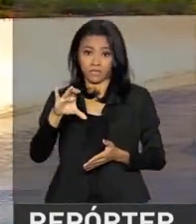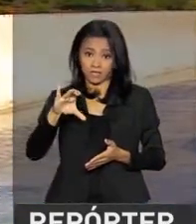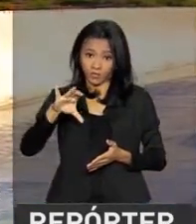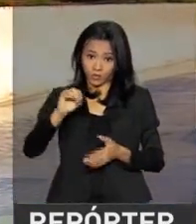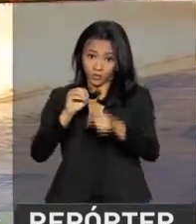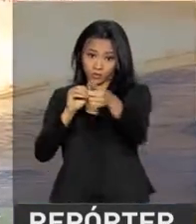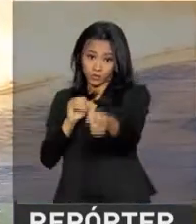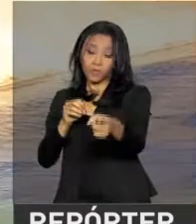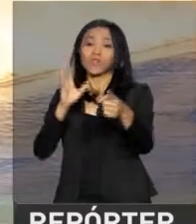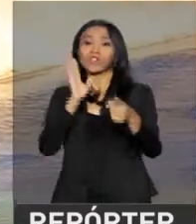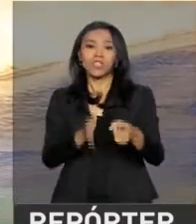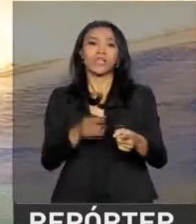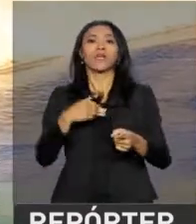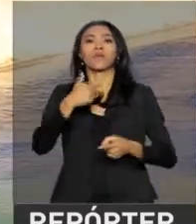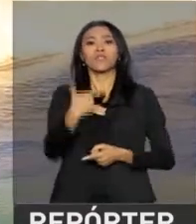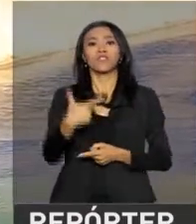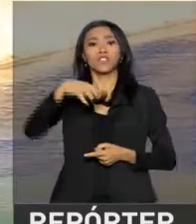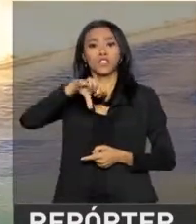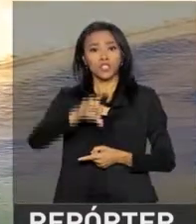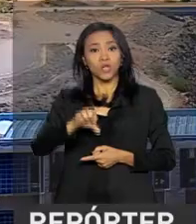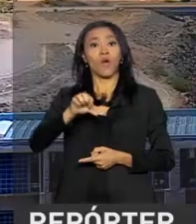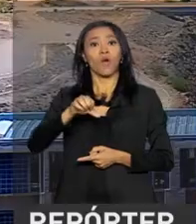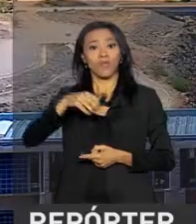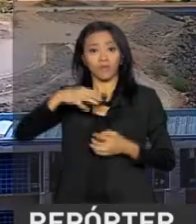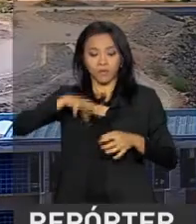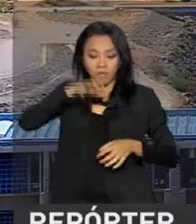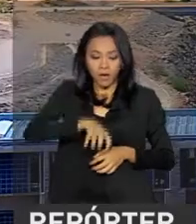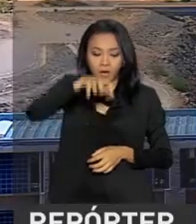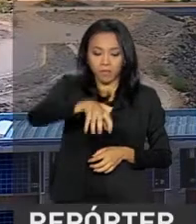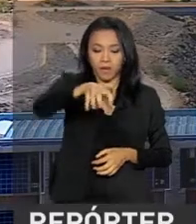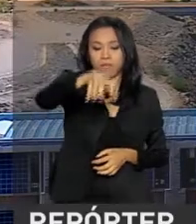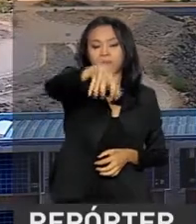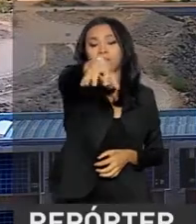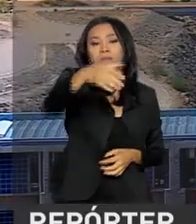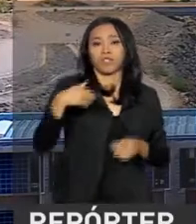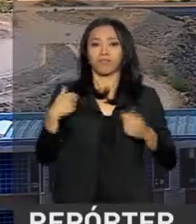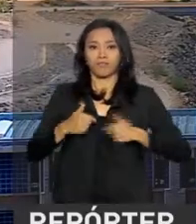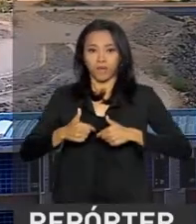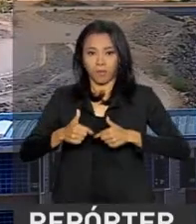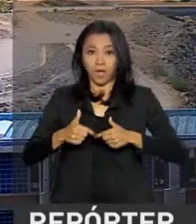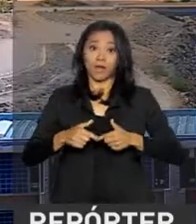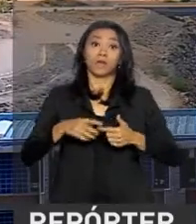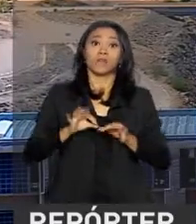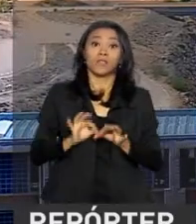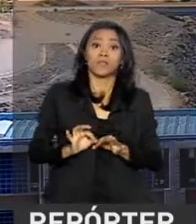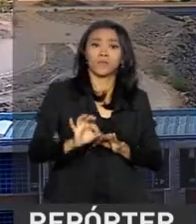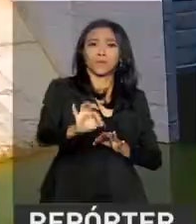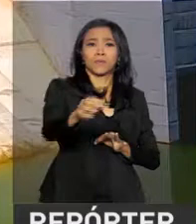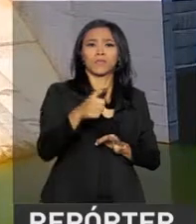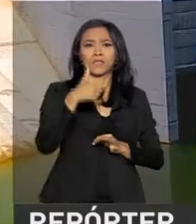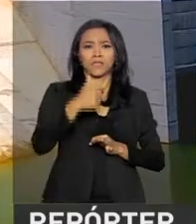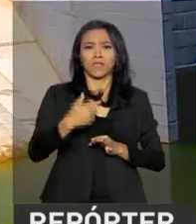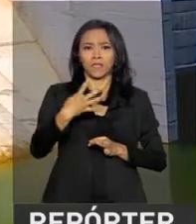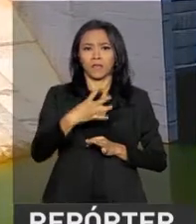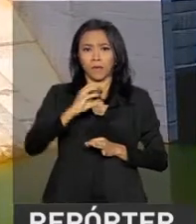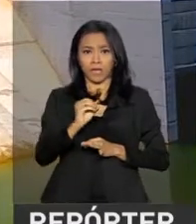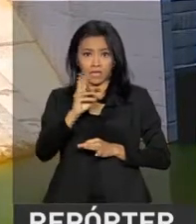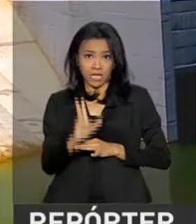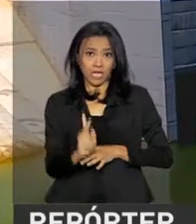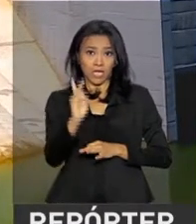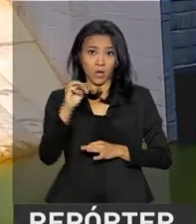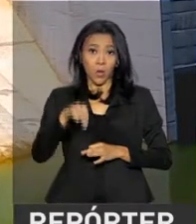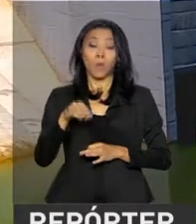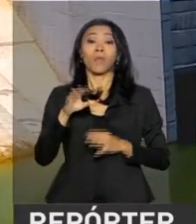com 27 frentes de trabalho ao longo de 140 quilômetros são 1700 790